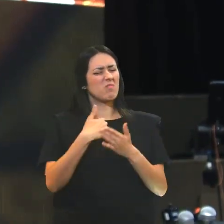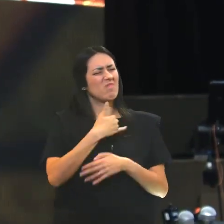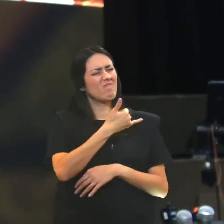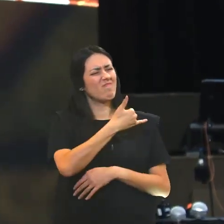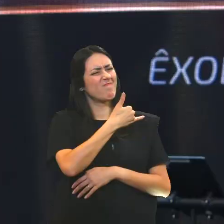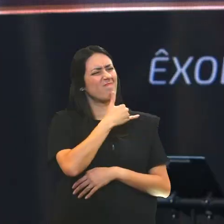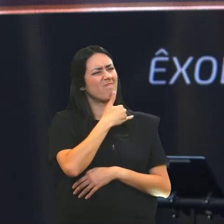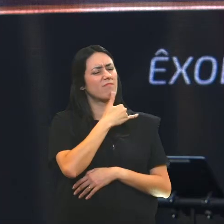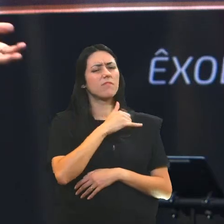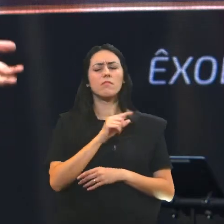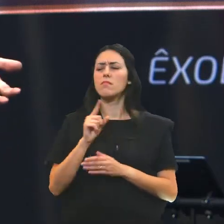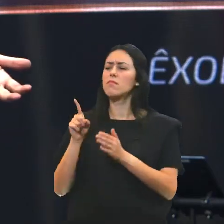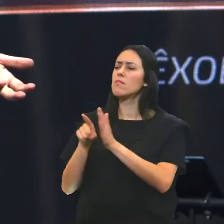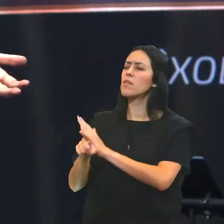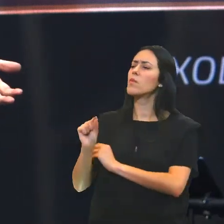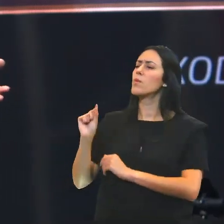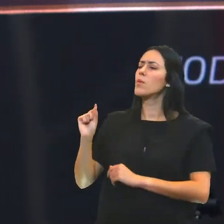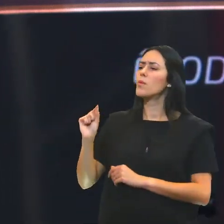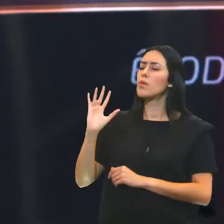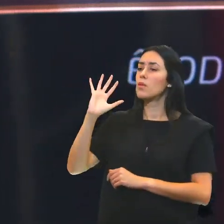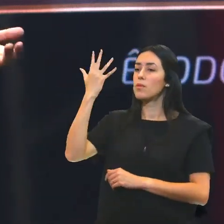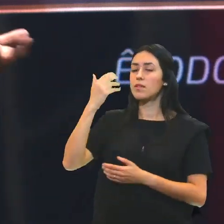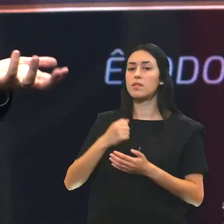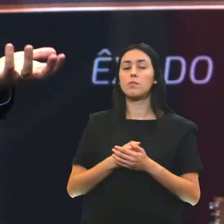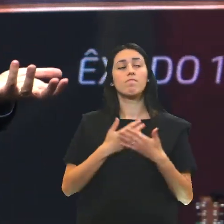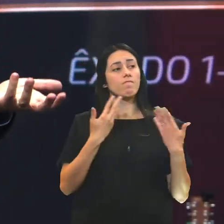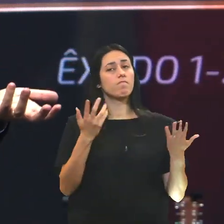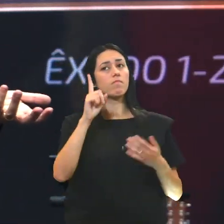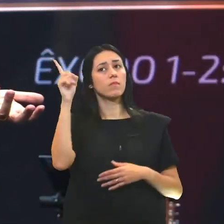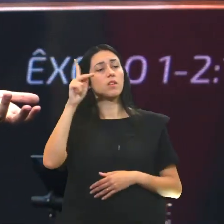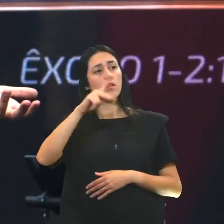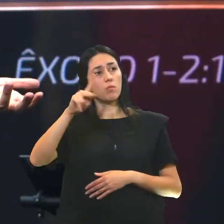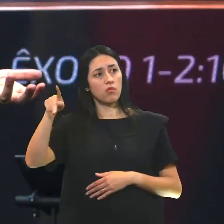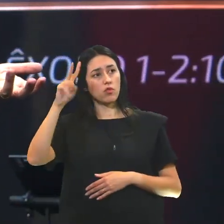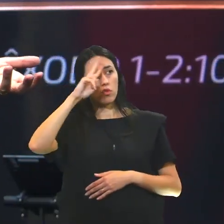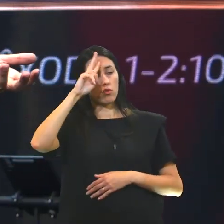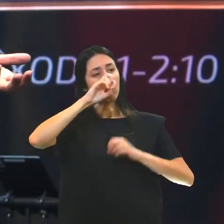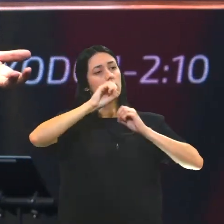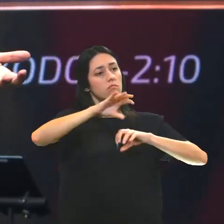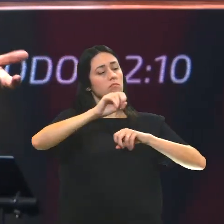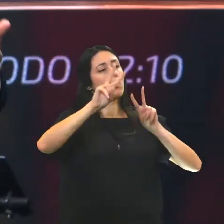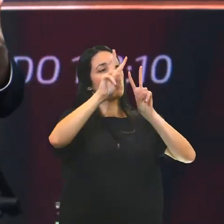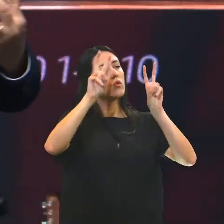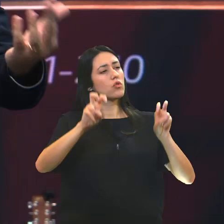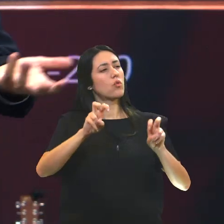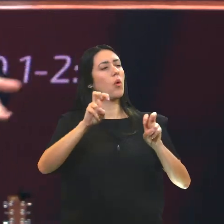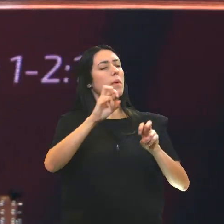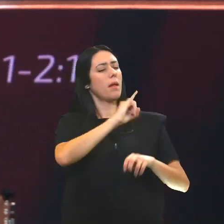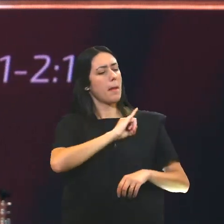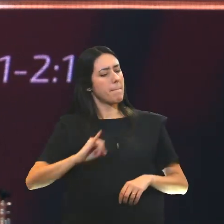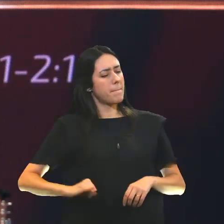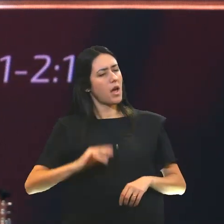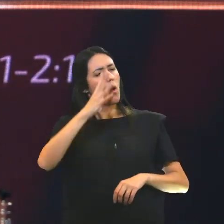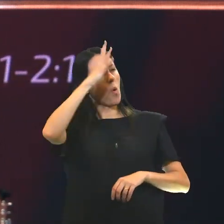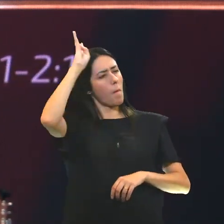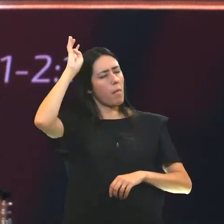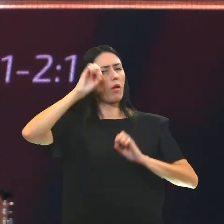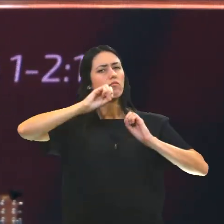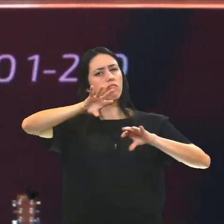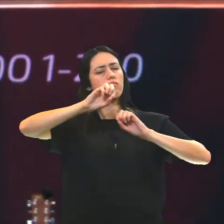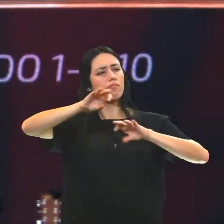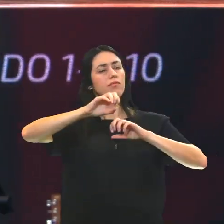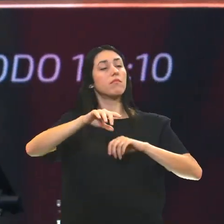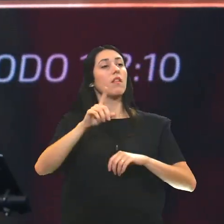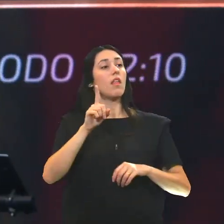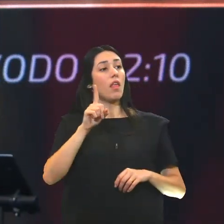filha? Bom, o professor de história estava ensinando sobre o Império Romano. E ao falar sobre o Império Romano, ele em